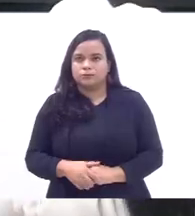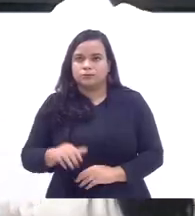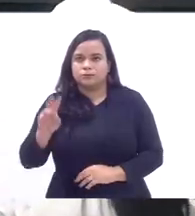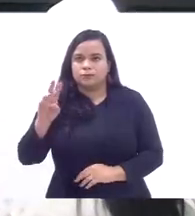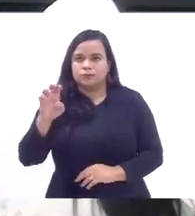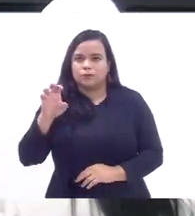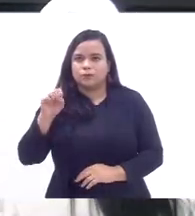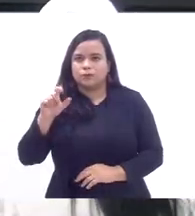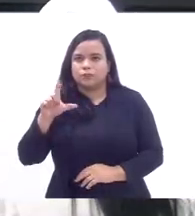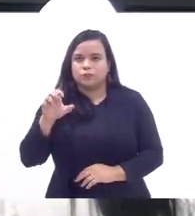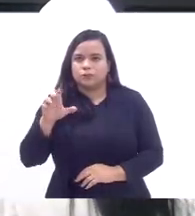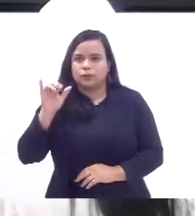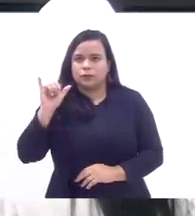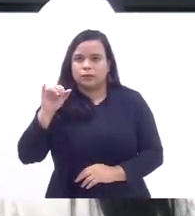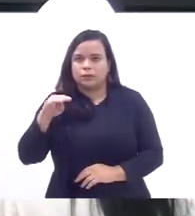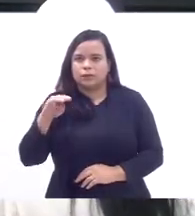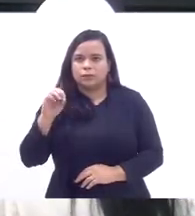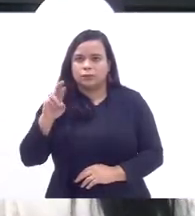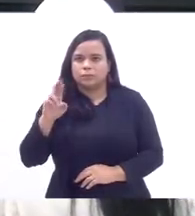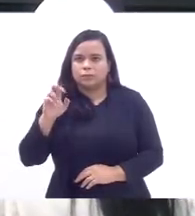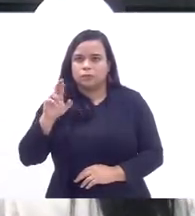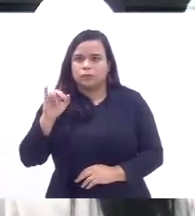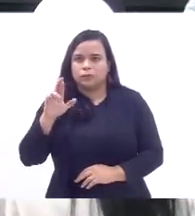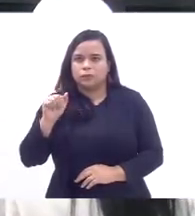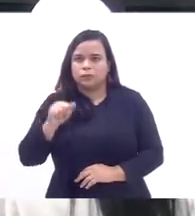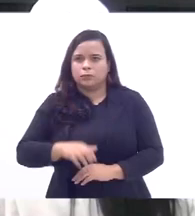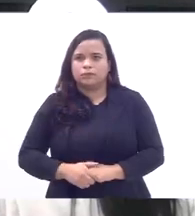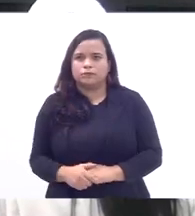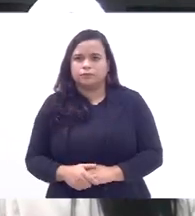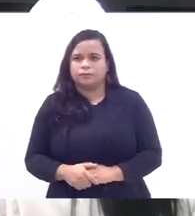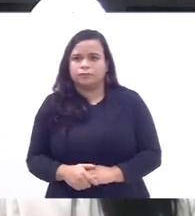Wesley Moreira.